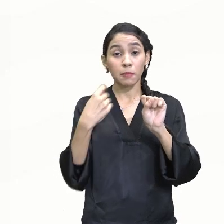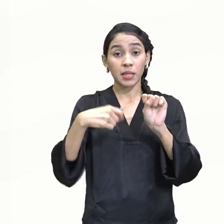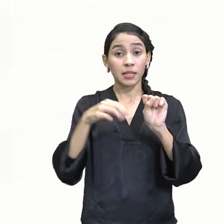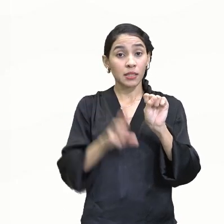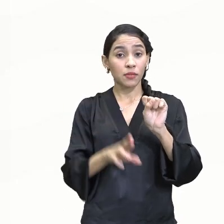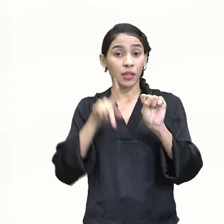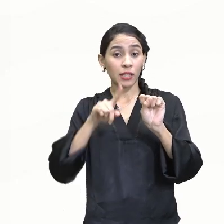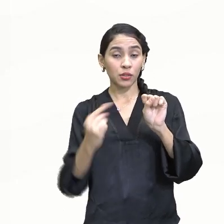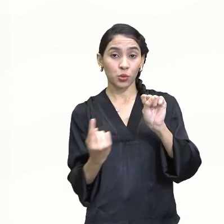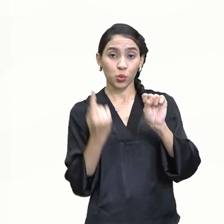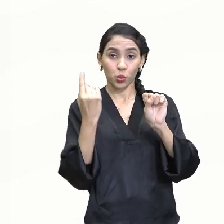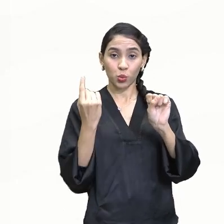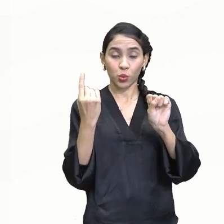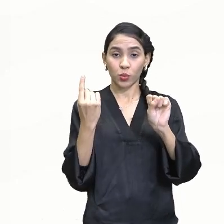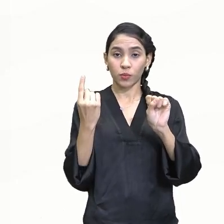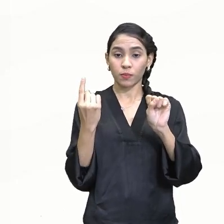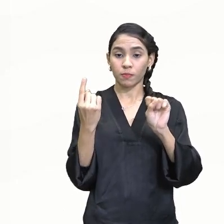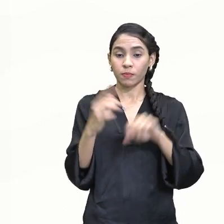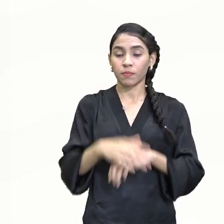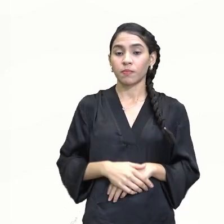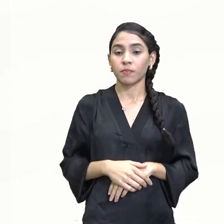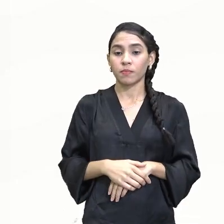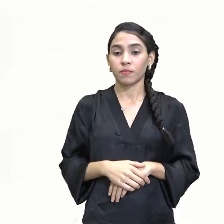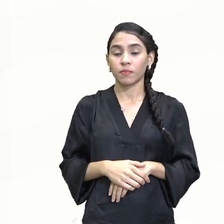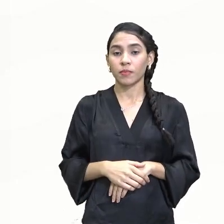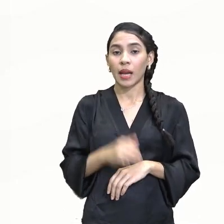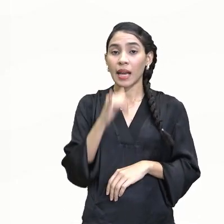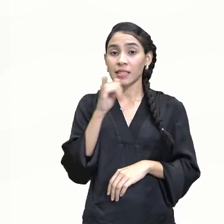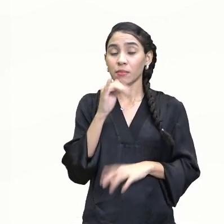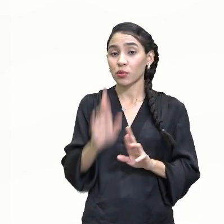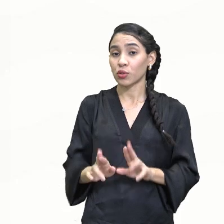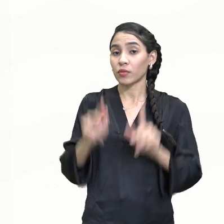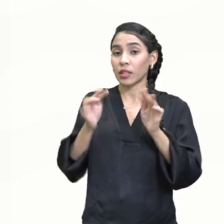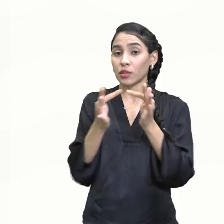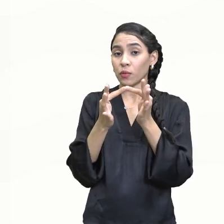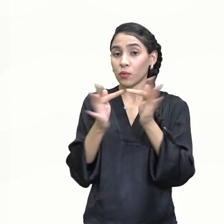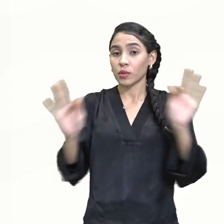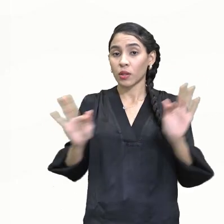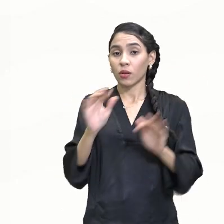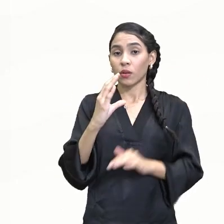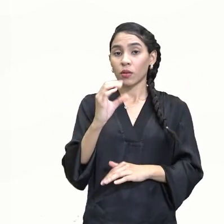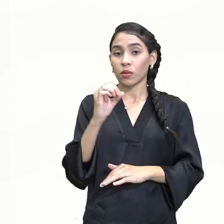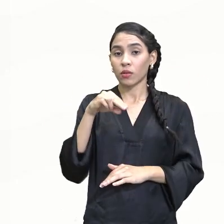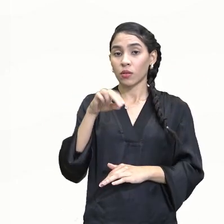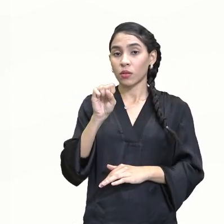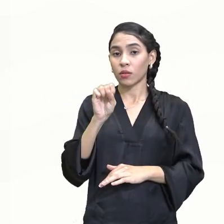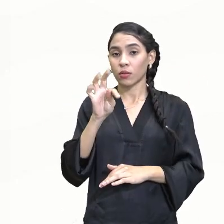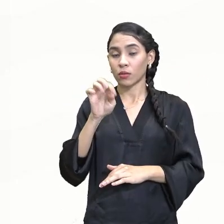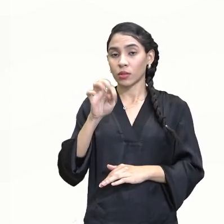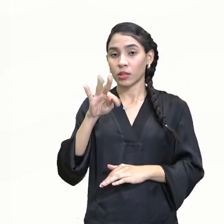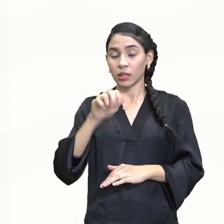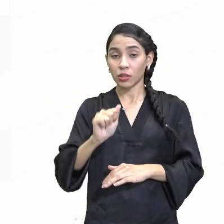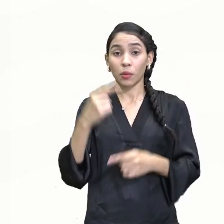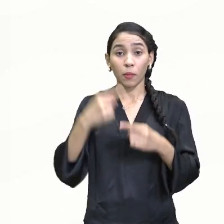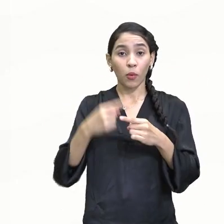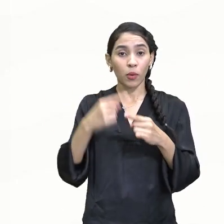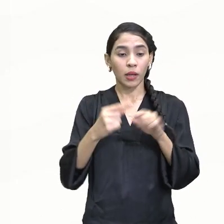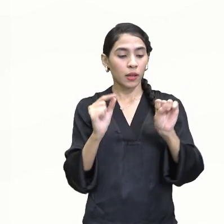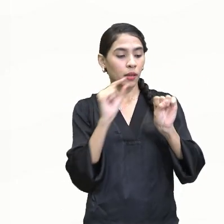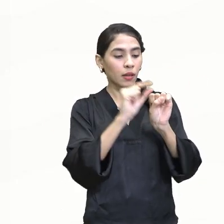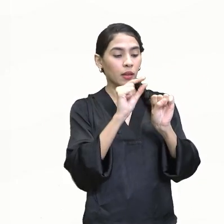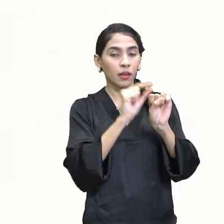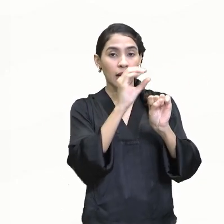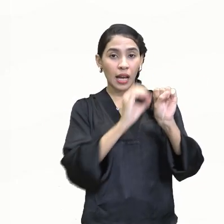1 para que não fique uma função constante, né? Porque todo número elevado a 0, né, é igual